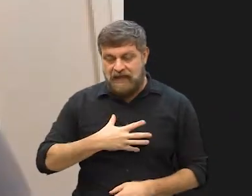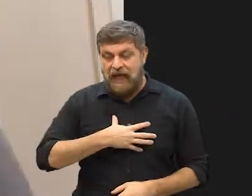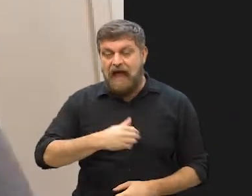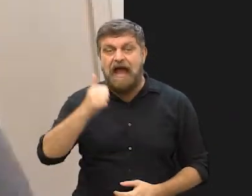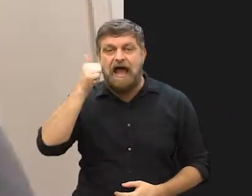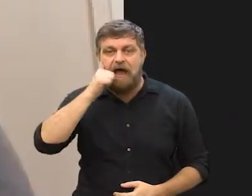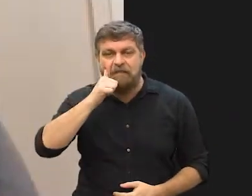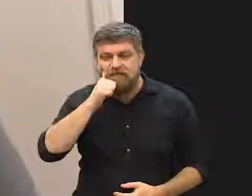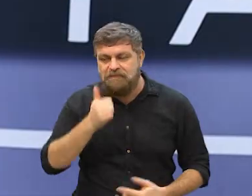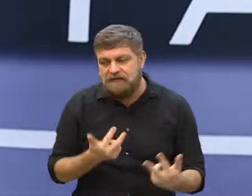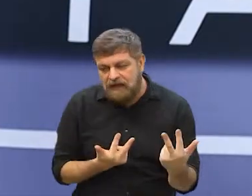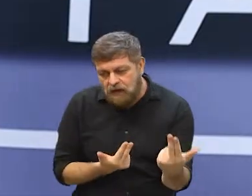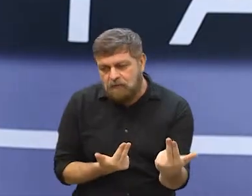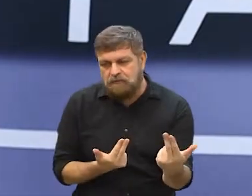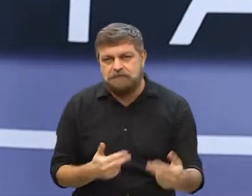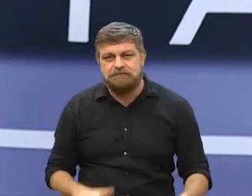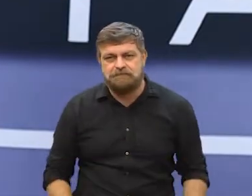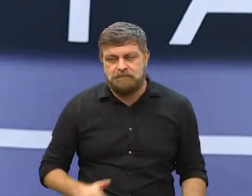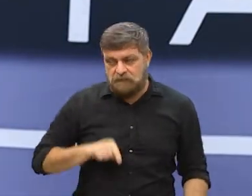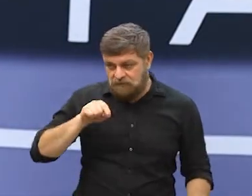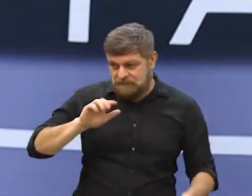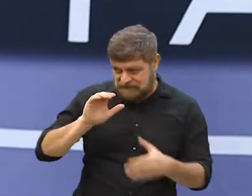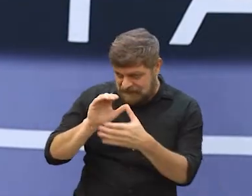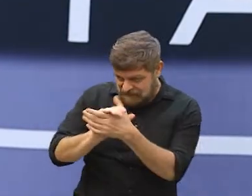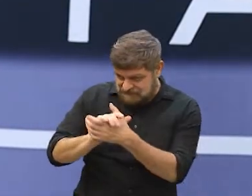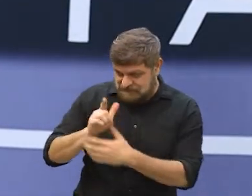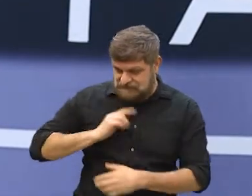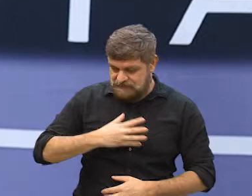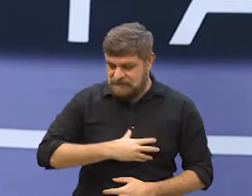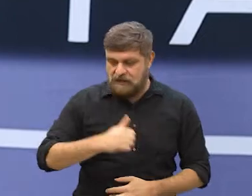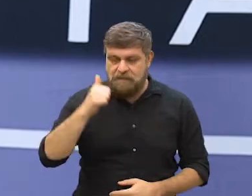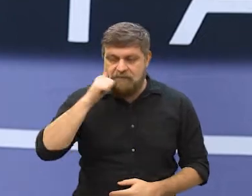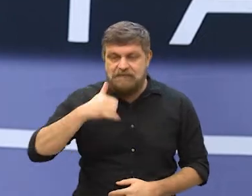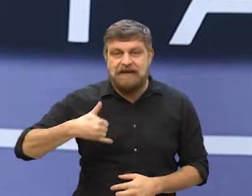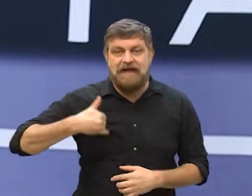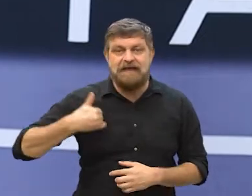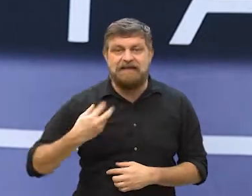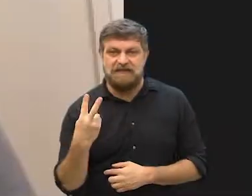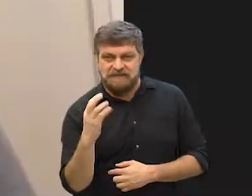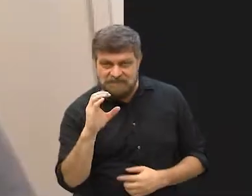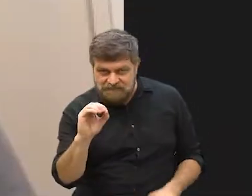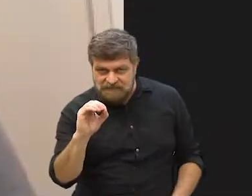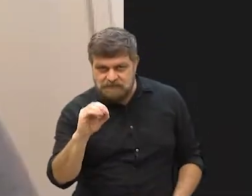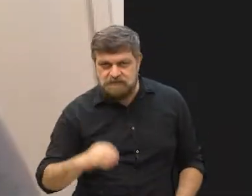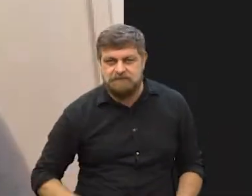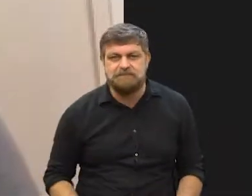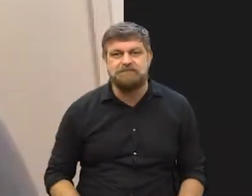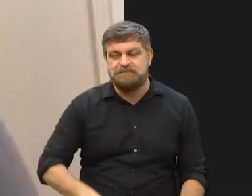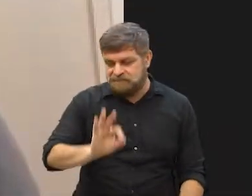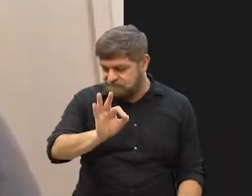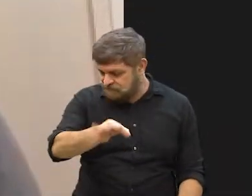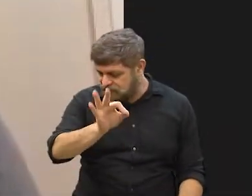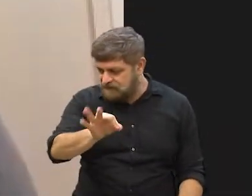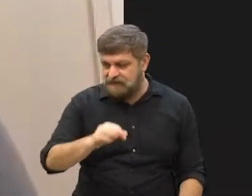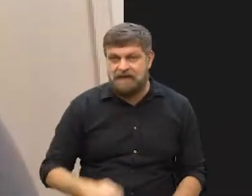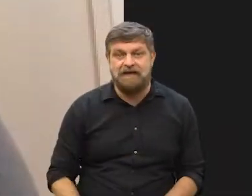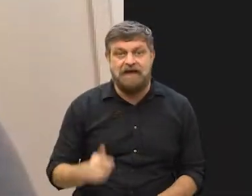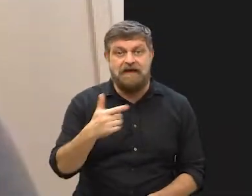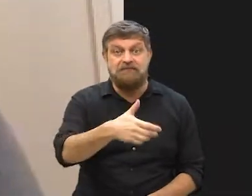tem. Pois é, você é casada, tem uma filha de 20 anos, né? Isso,